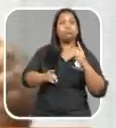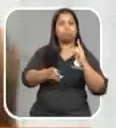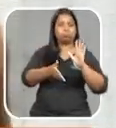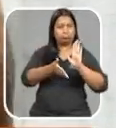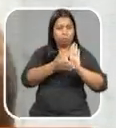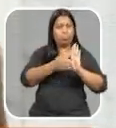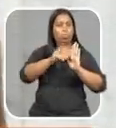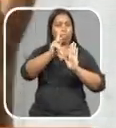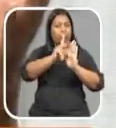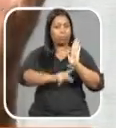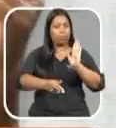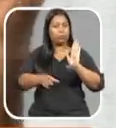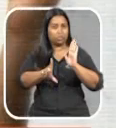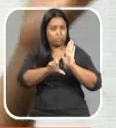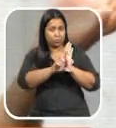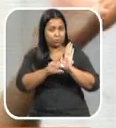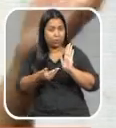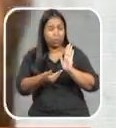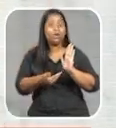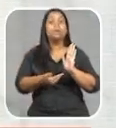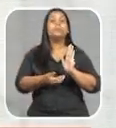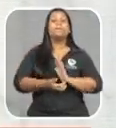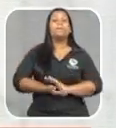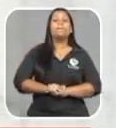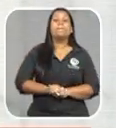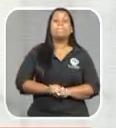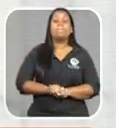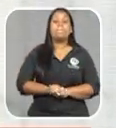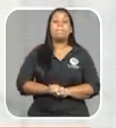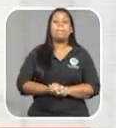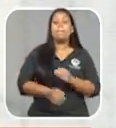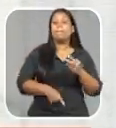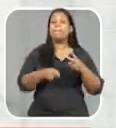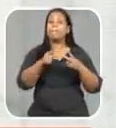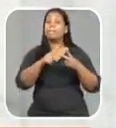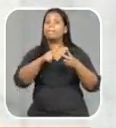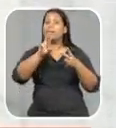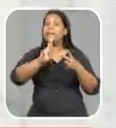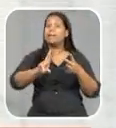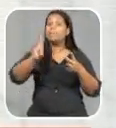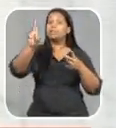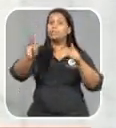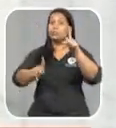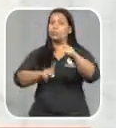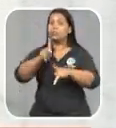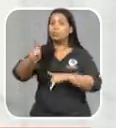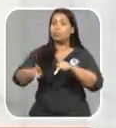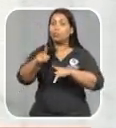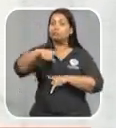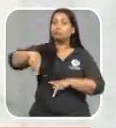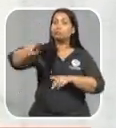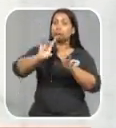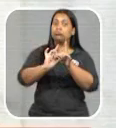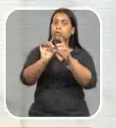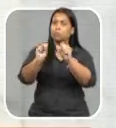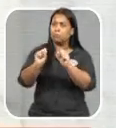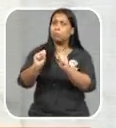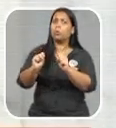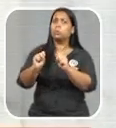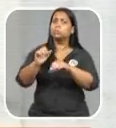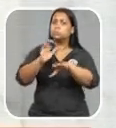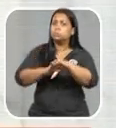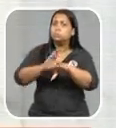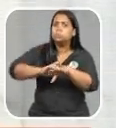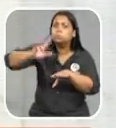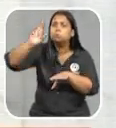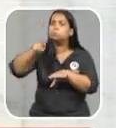dá voz a causas importantes, o parlamento, né, por isso que ele ressoa mesmo, ele tem que reproduzir um pouco as dores, as angústias